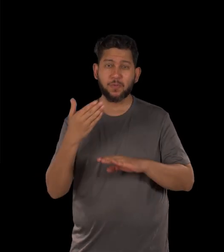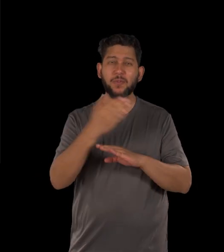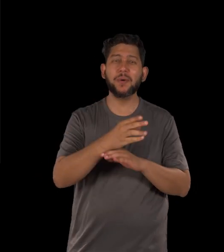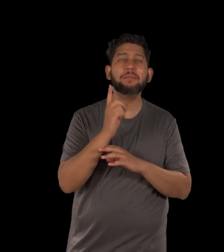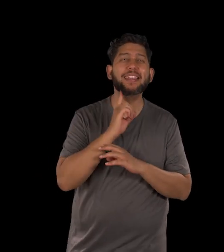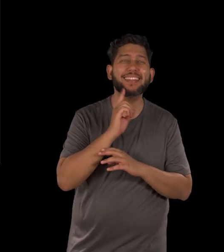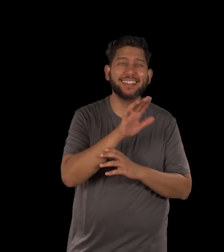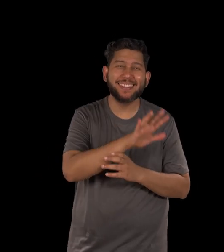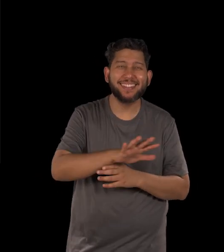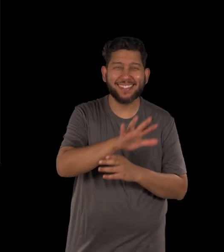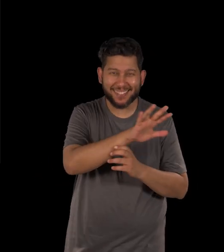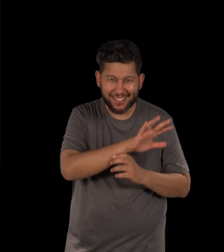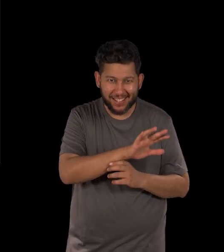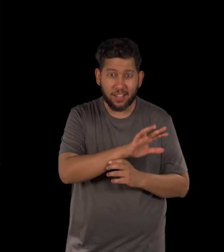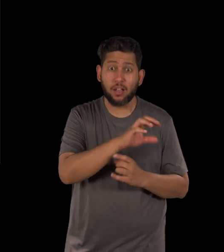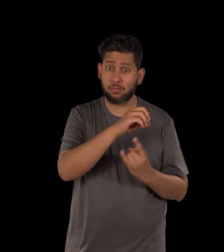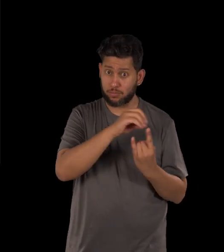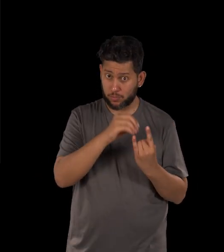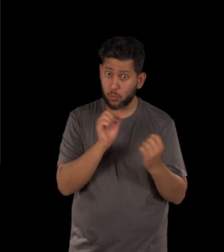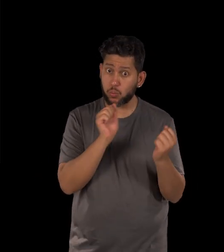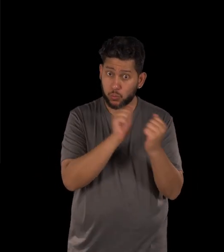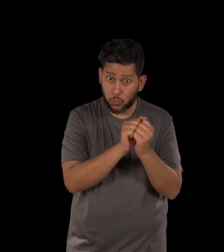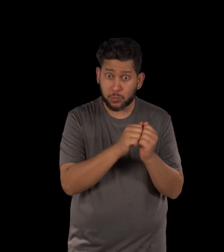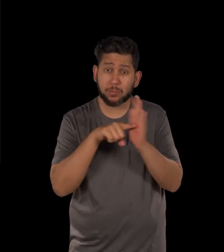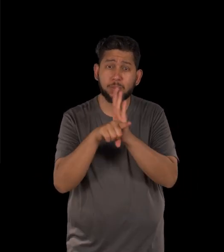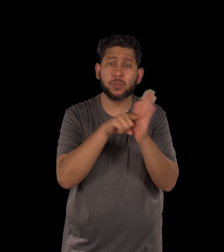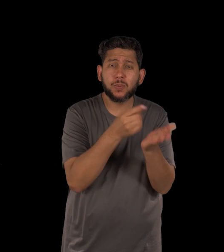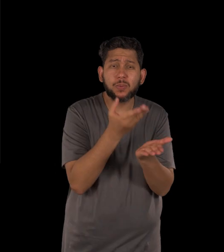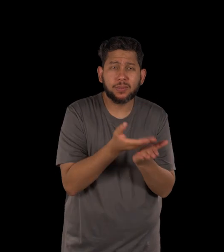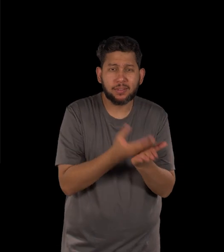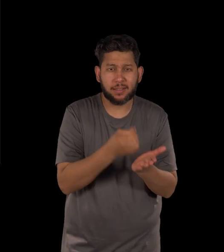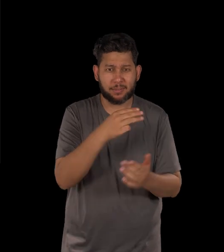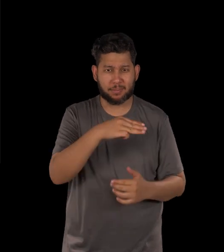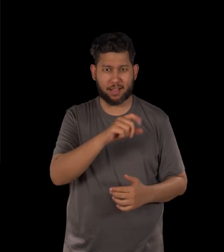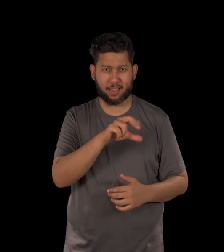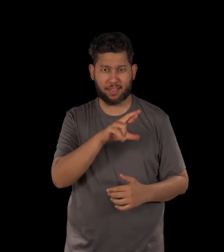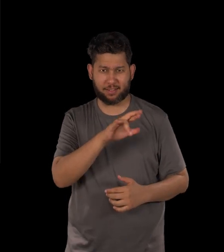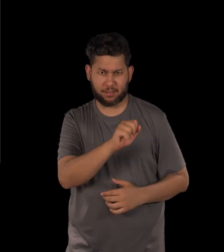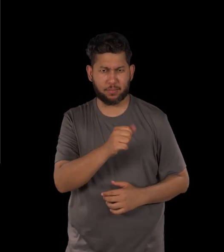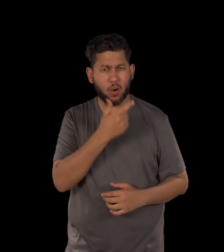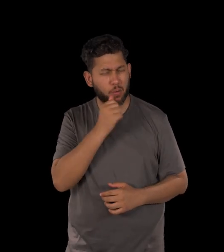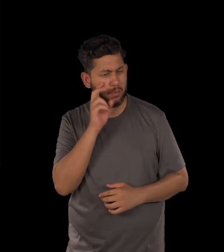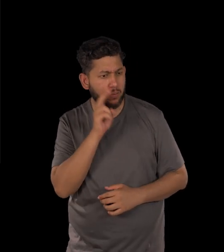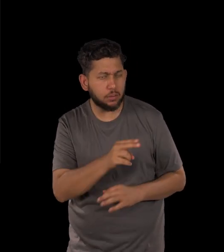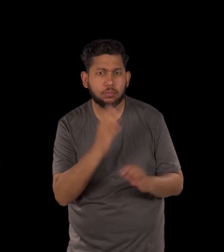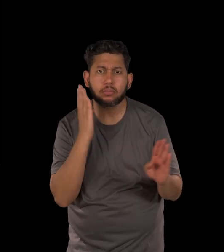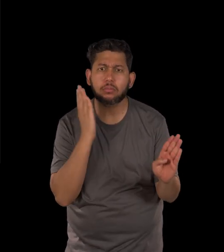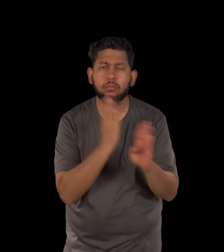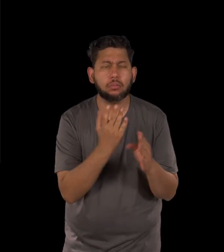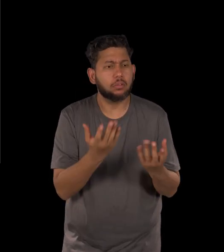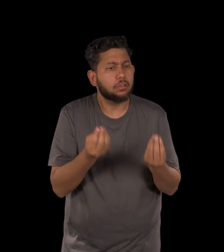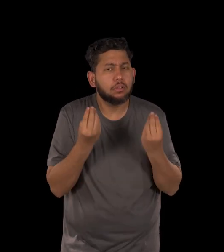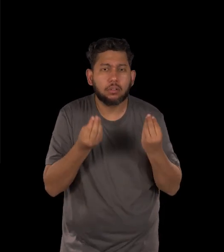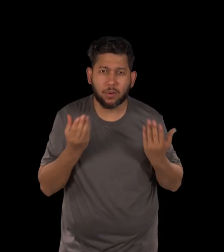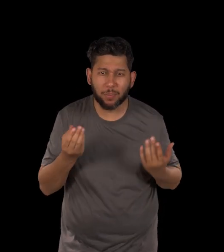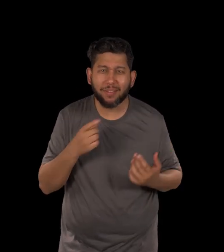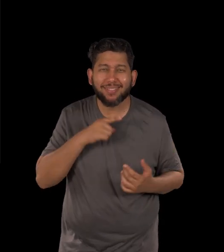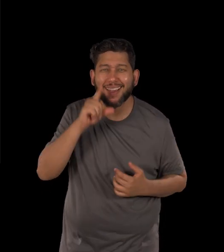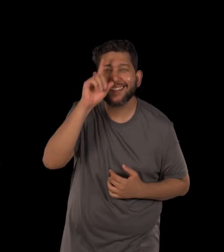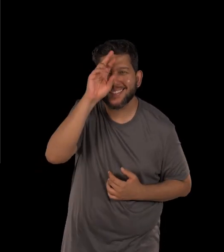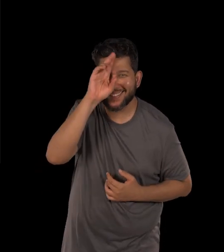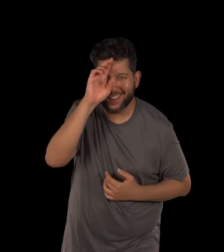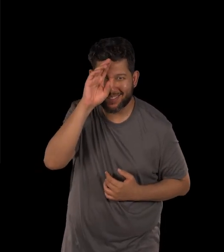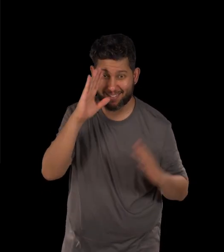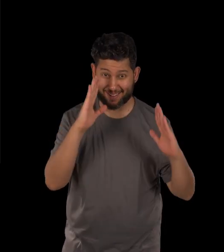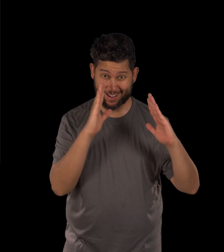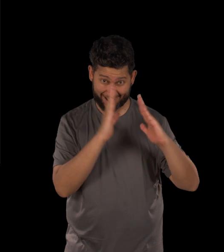Oswaldo Cruz para estudar a malária, Carlos Chagas ficou surpreso ao saber da existência de um inseto que vivia nas